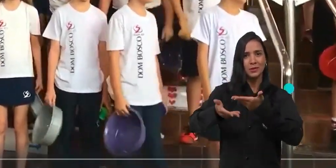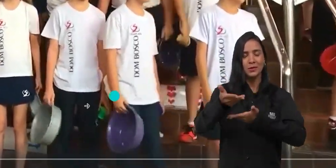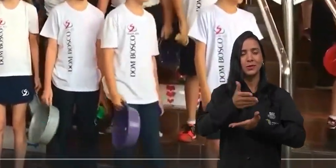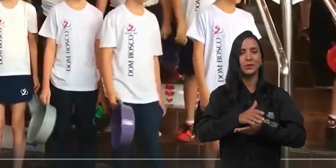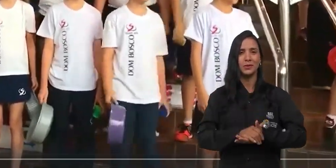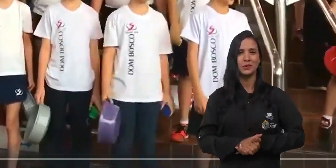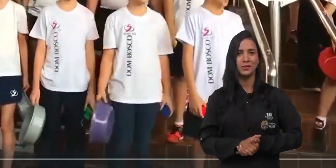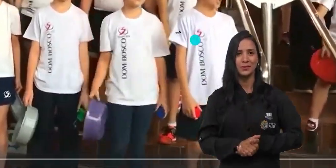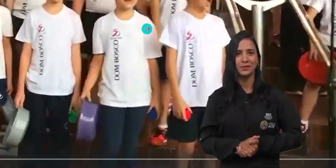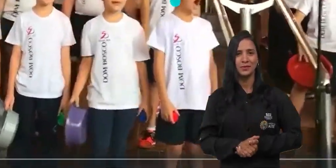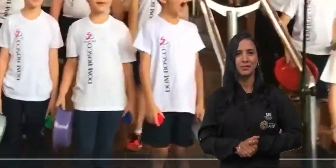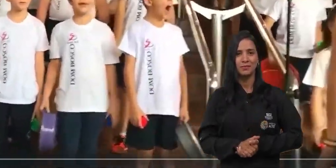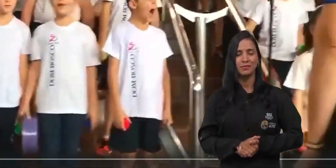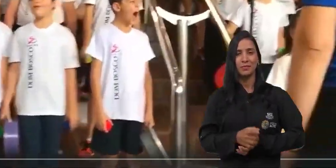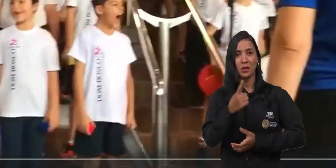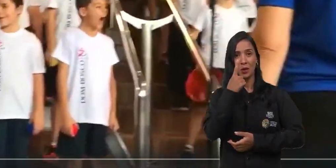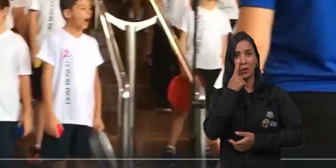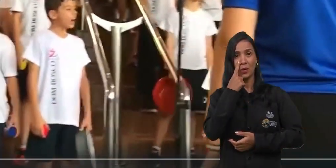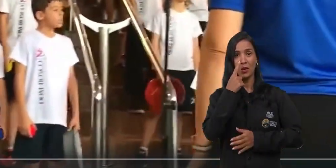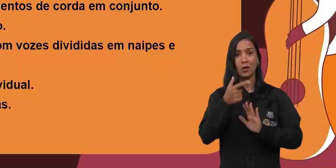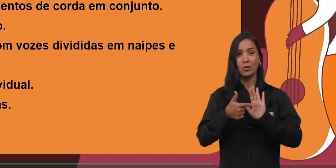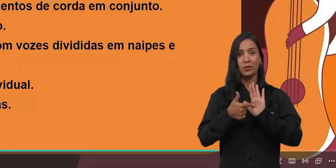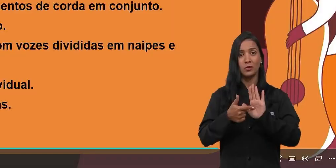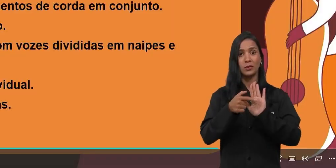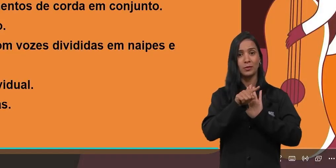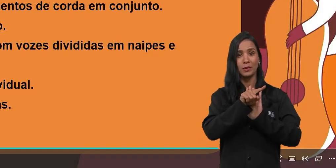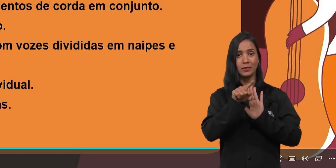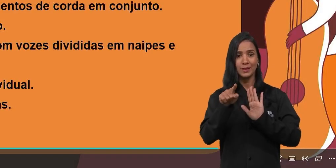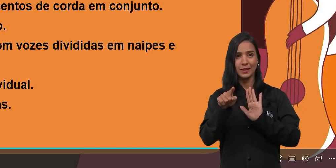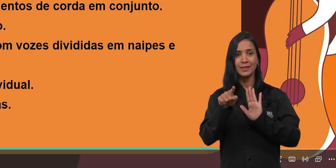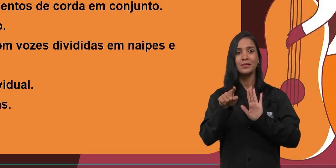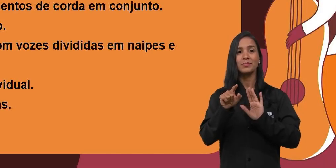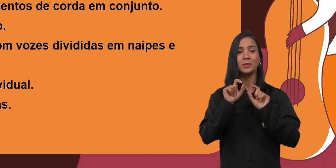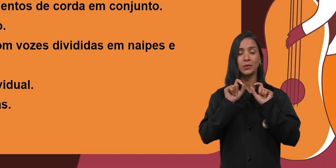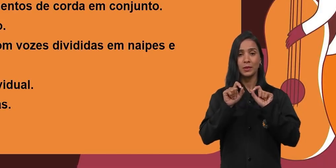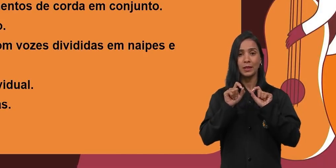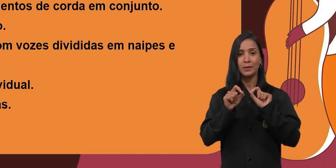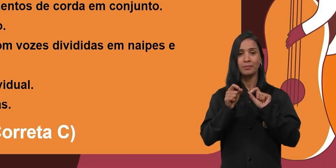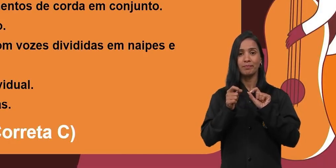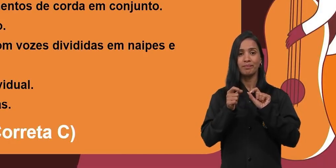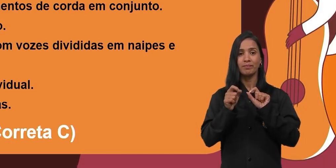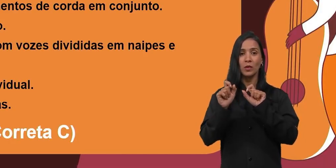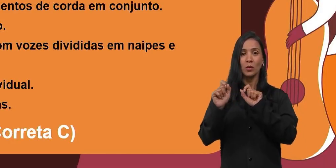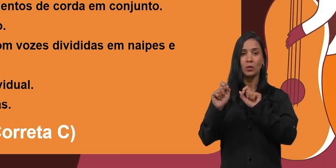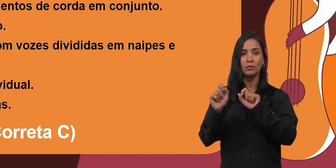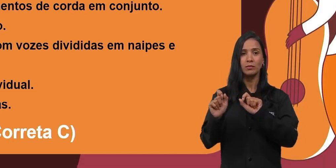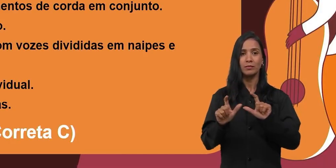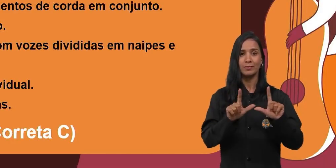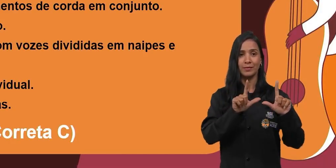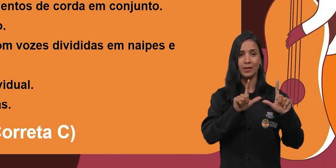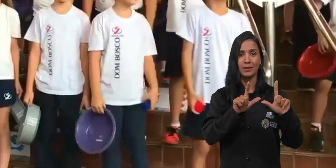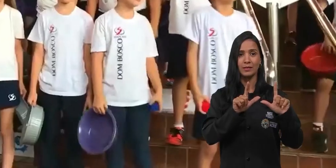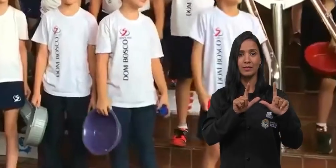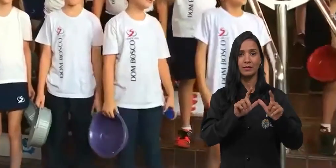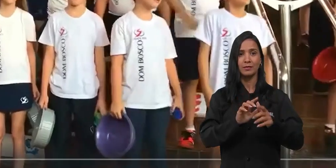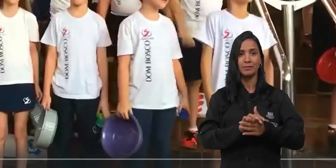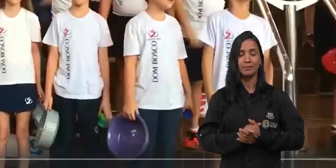para fazer isso. E eu vou mostrar para vocês esse coral de uma